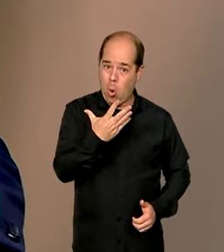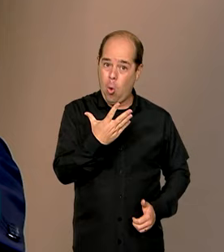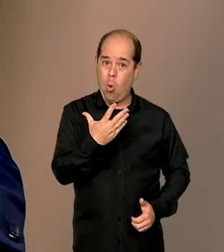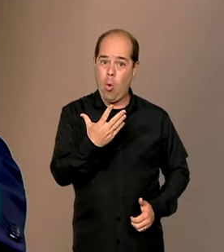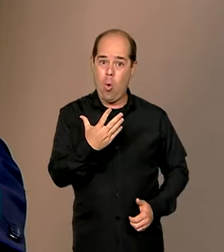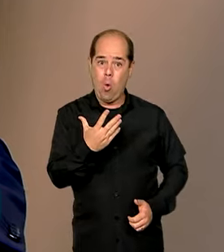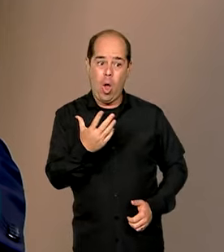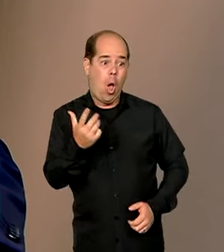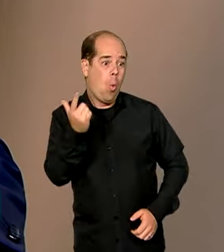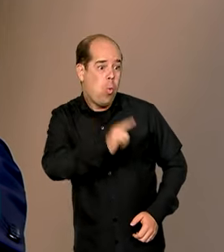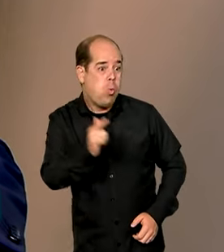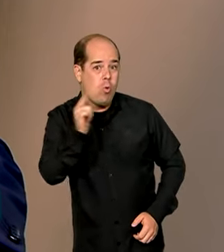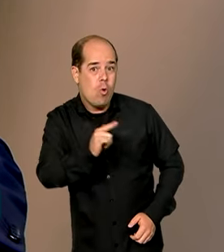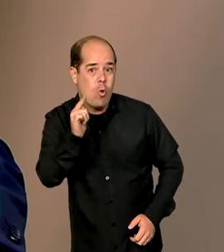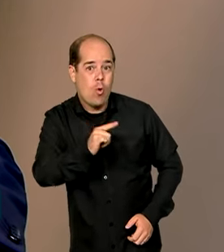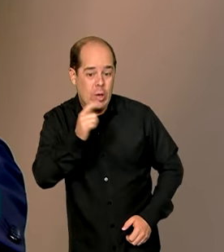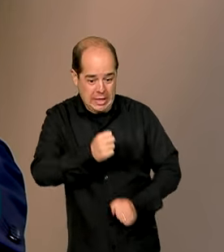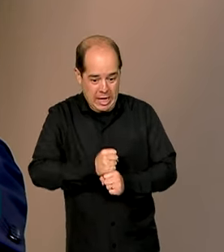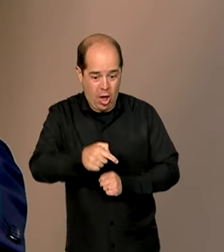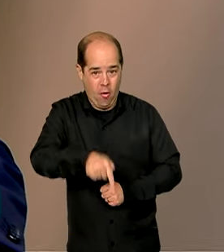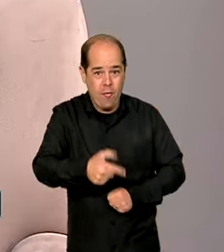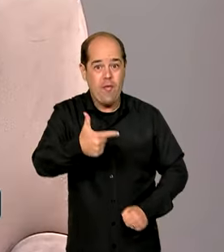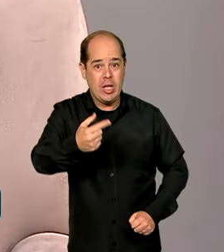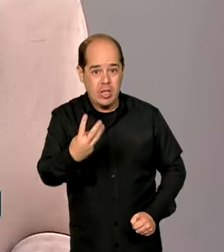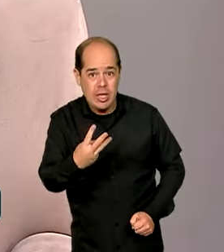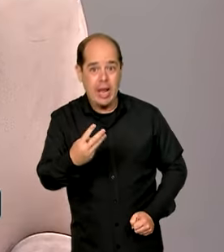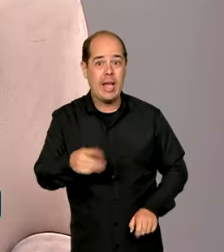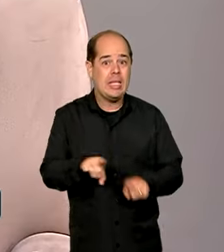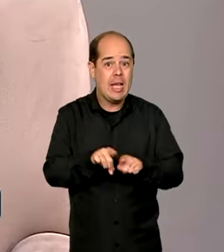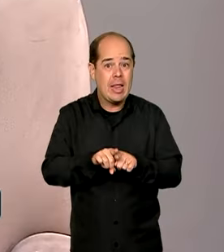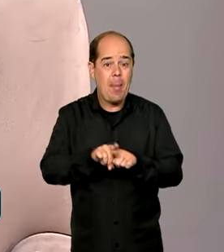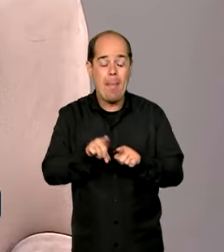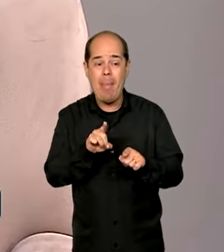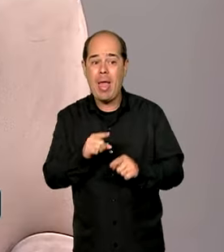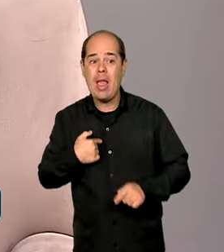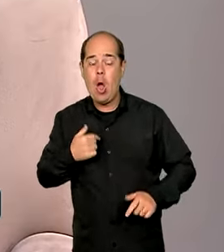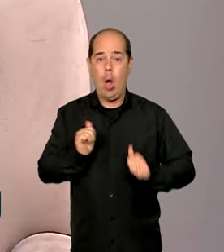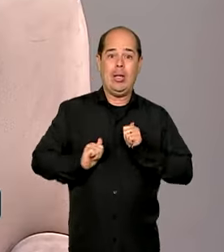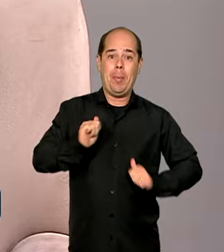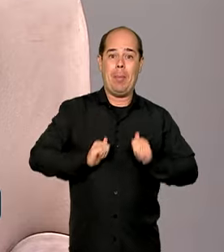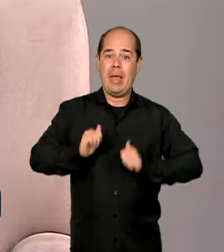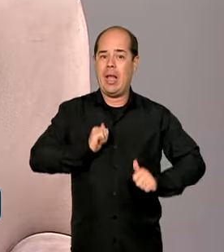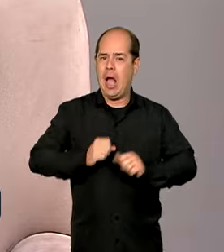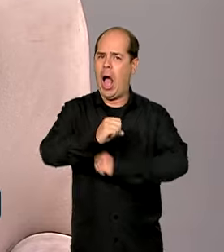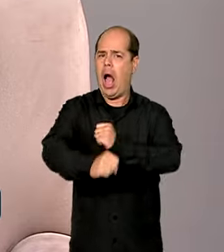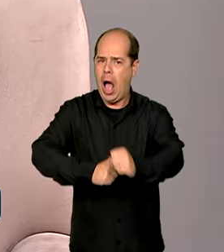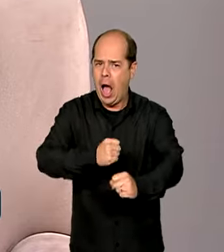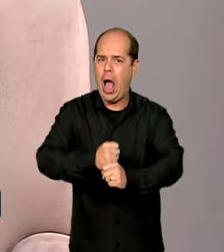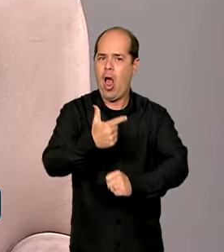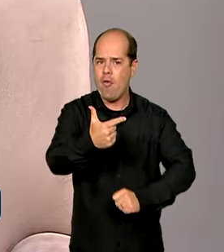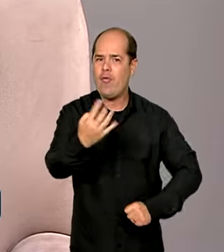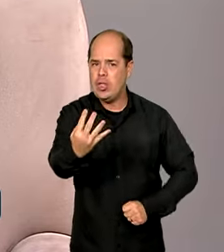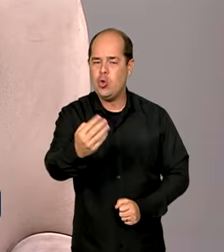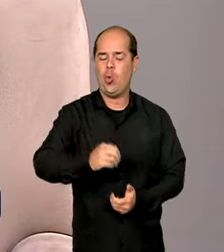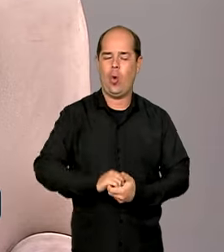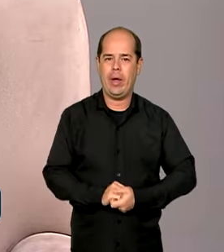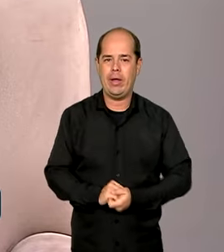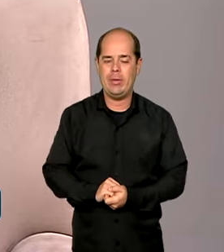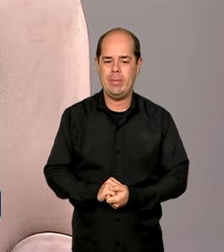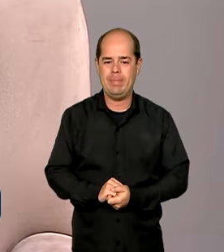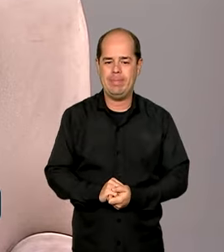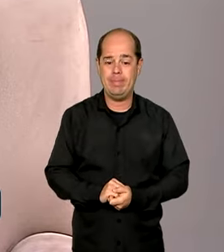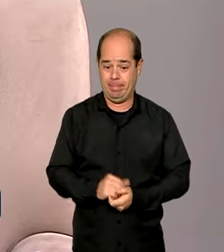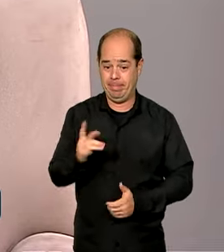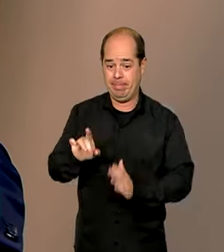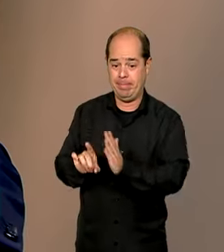também para 2024 para frente. Muito bom. Agora tem um detalhe, o senhor mencionou, né, o cadastro único, né, que é a base de